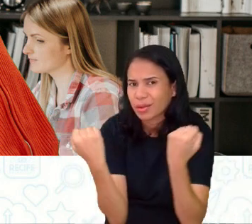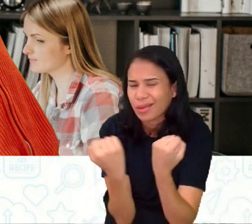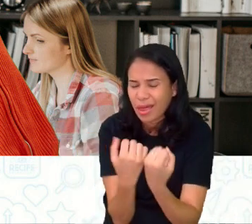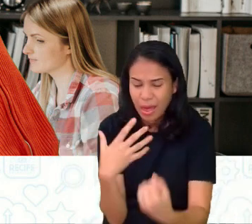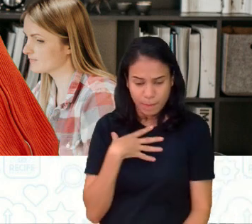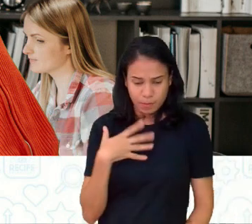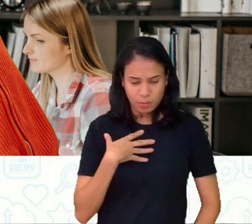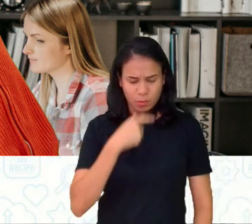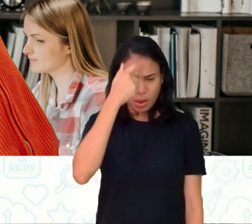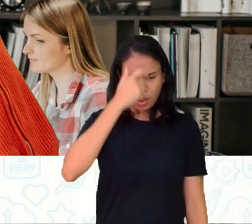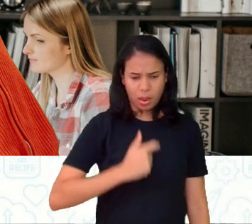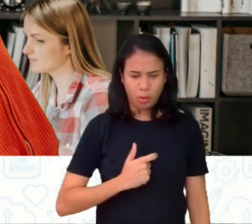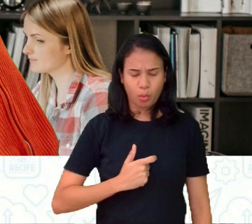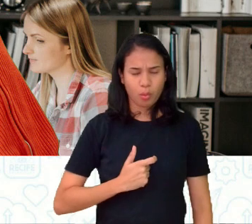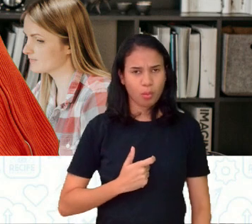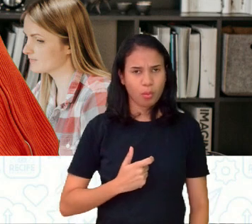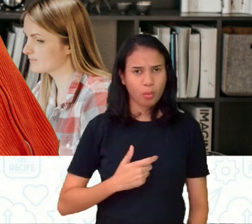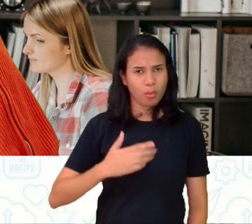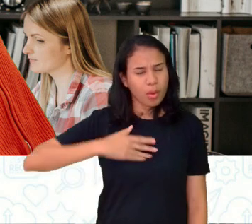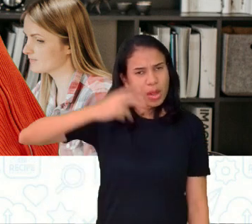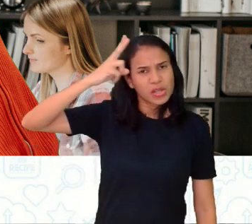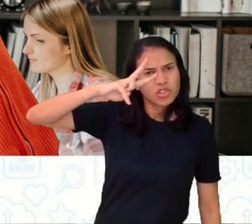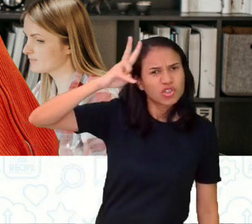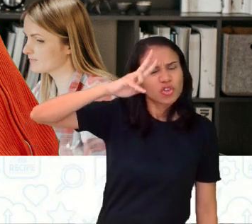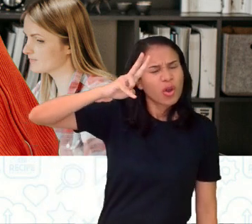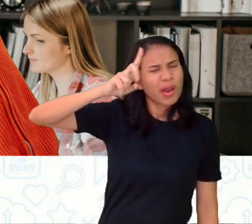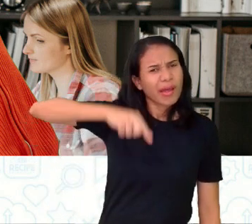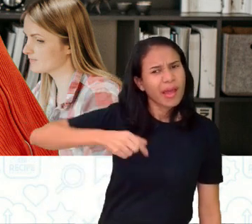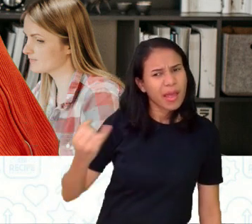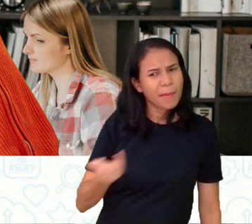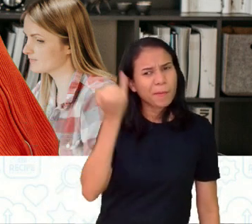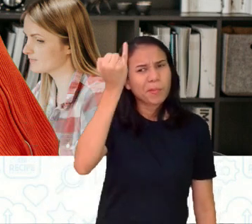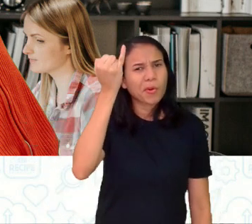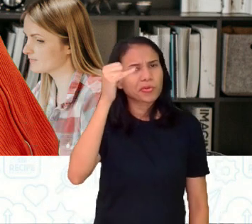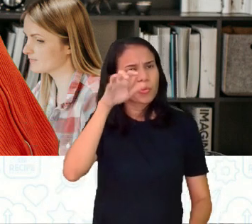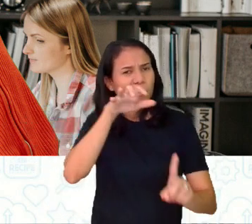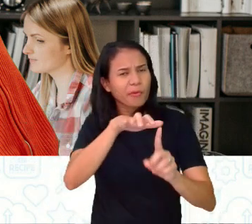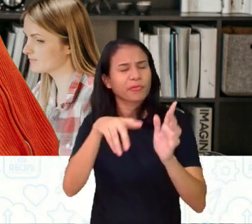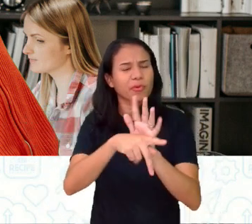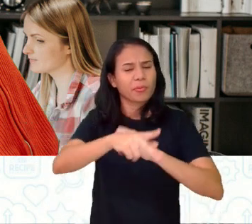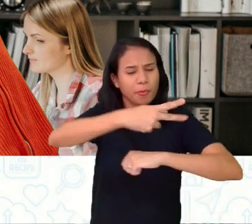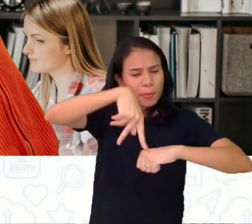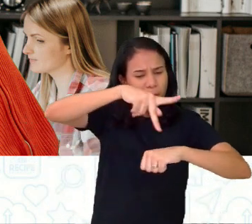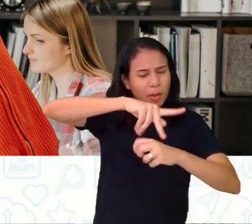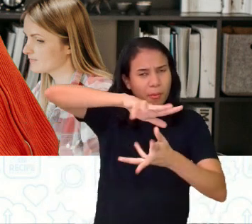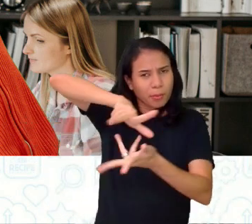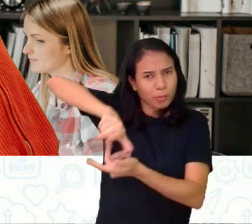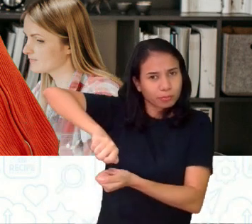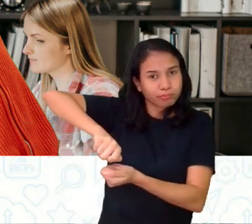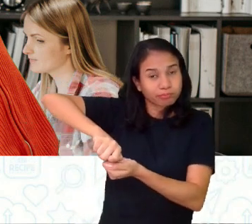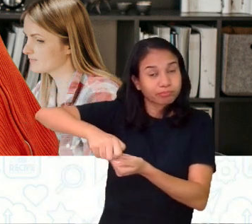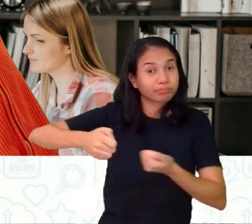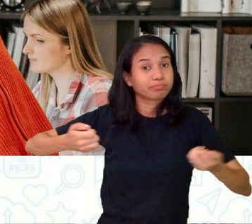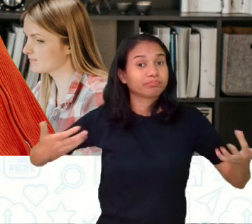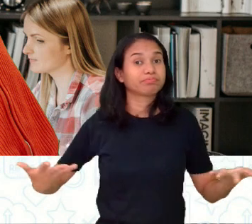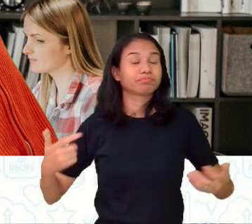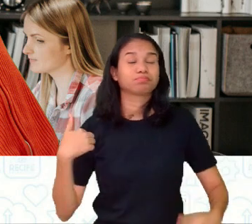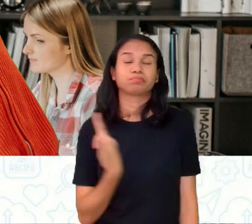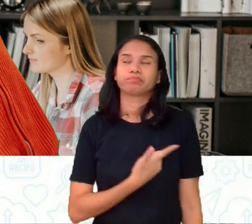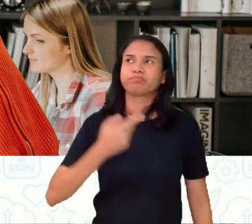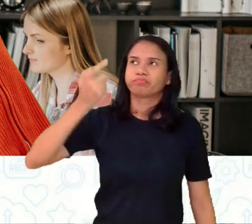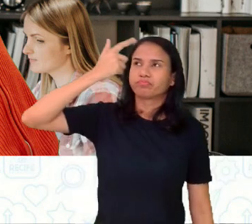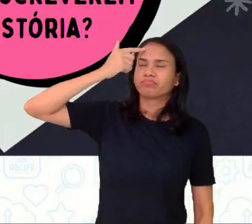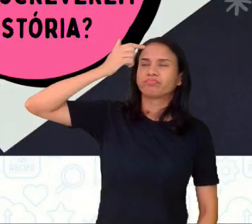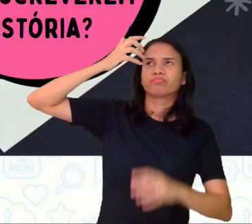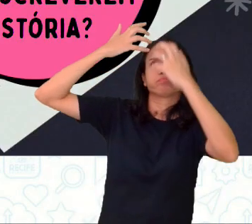sociedade? Será que a sua história é importante para a história do nosso país e do mundo? Fica aí essas